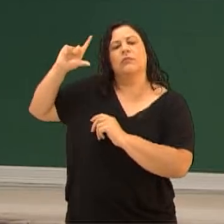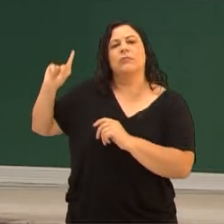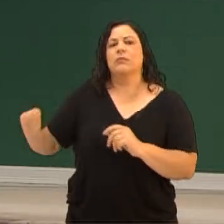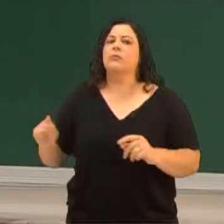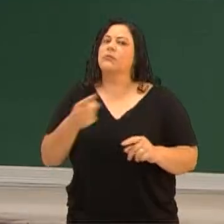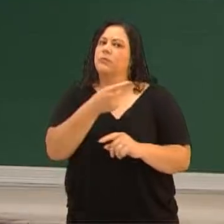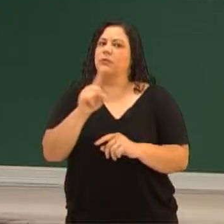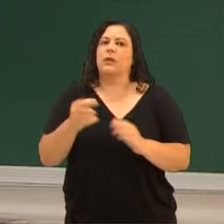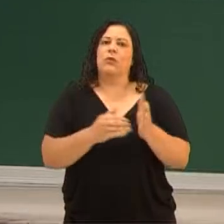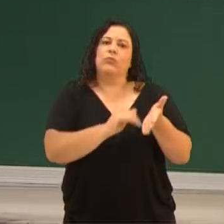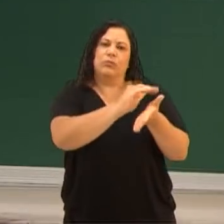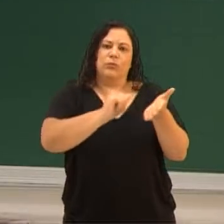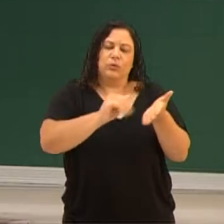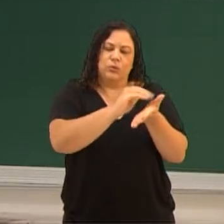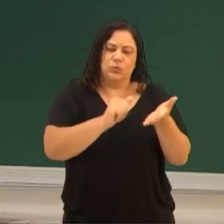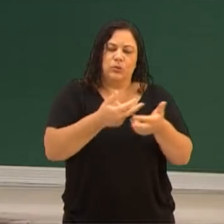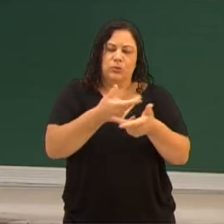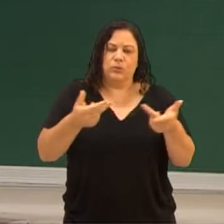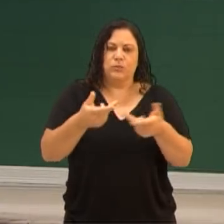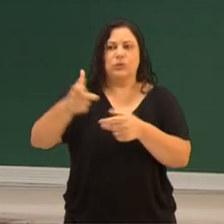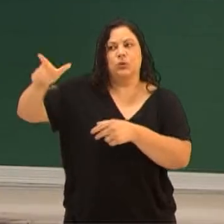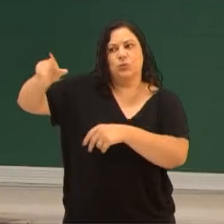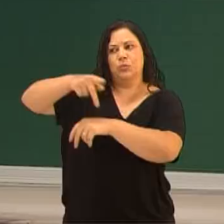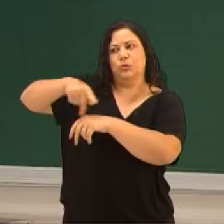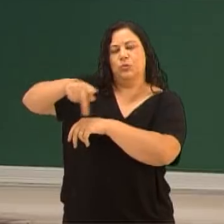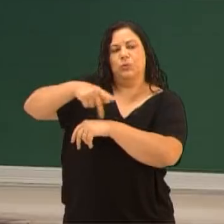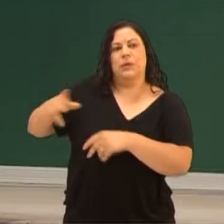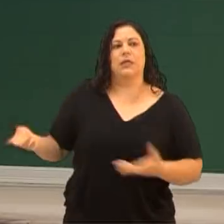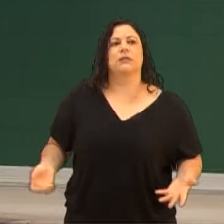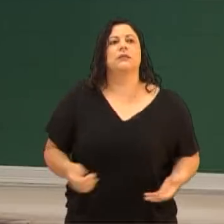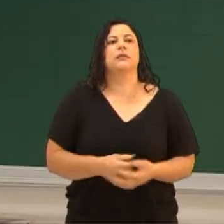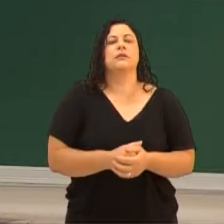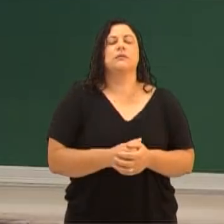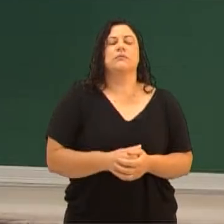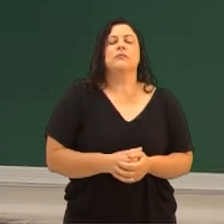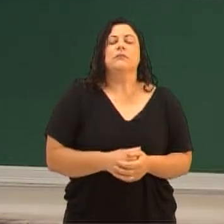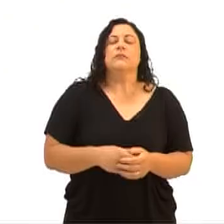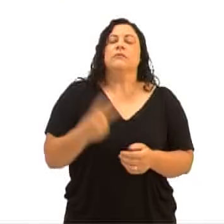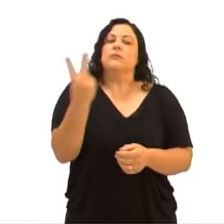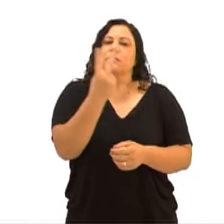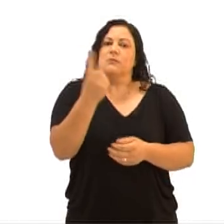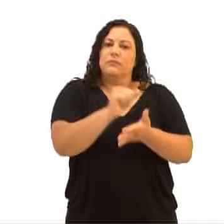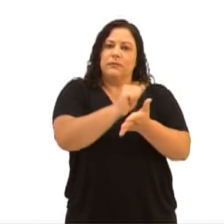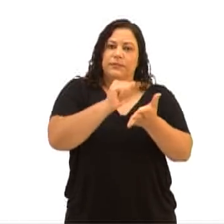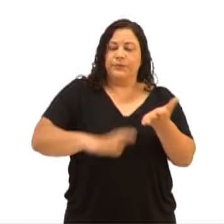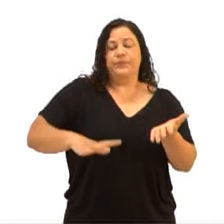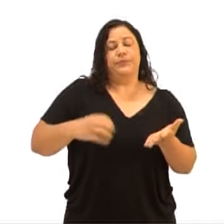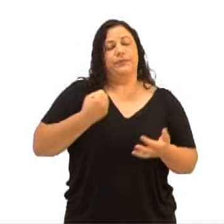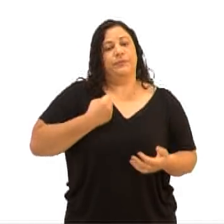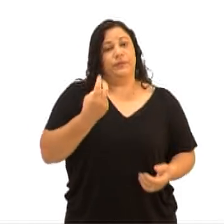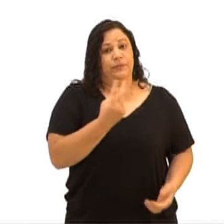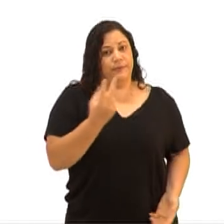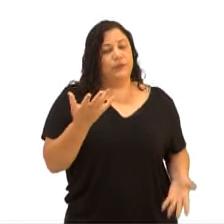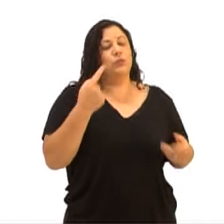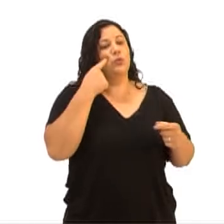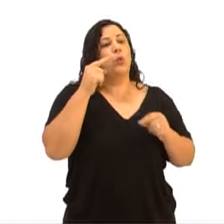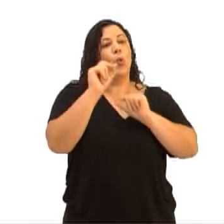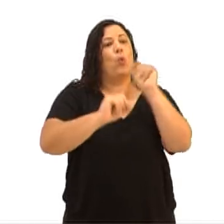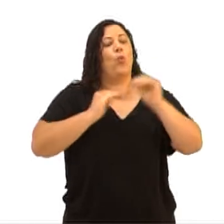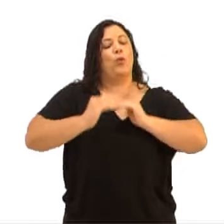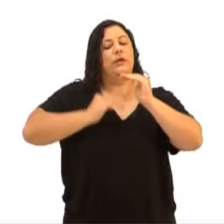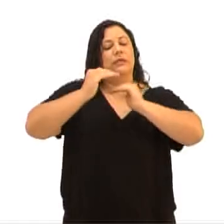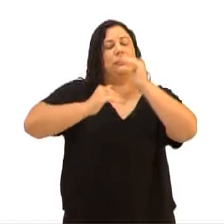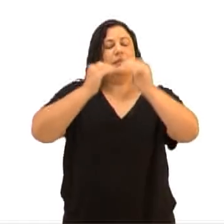indústrias extrativas que são internacionais. Beleza? Vamos à segunda atividade, mais um questionário aí. O crescimento econômico da África,